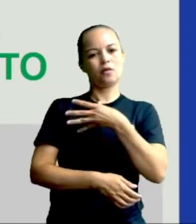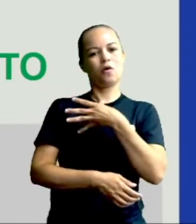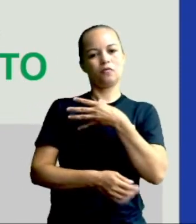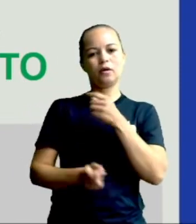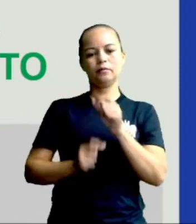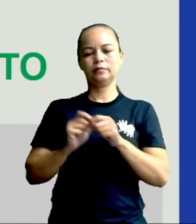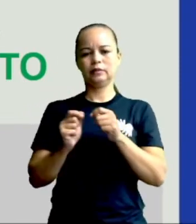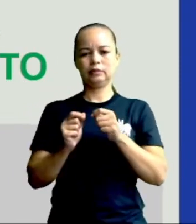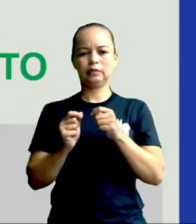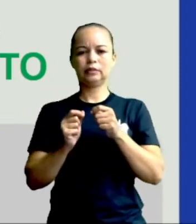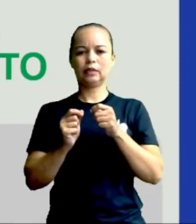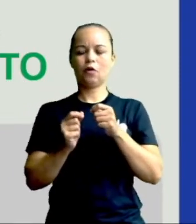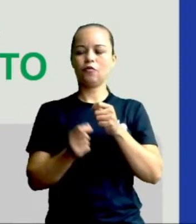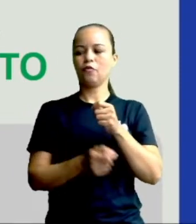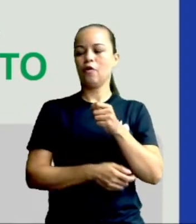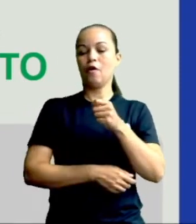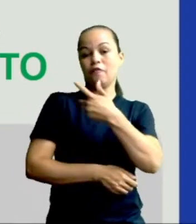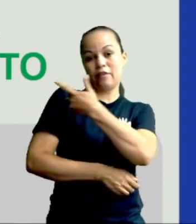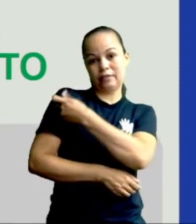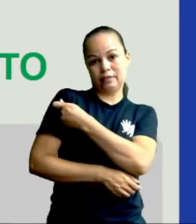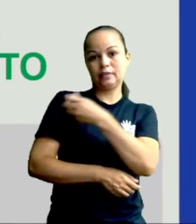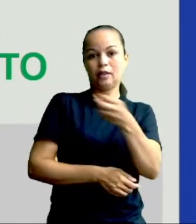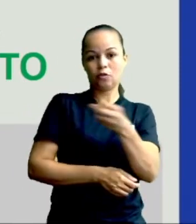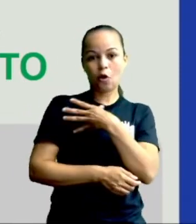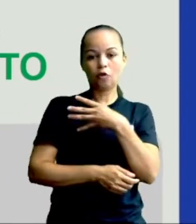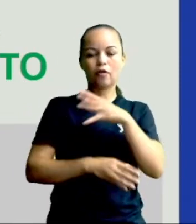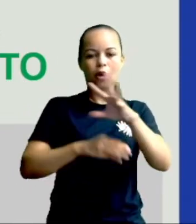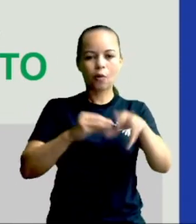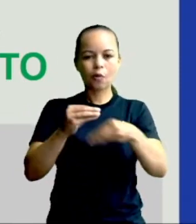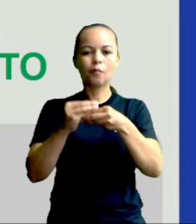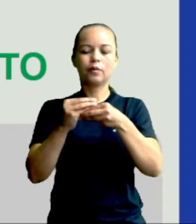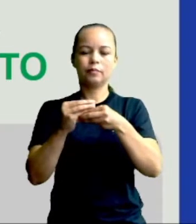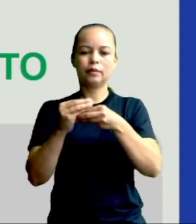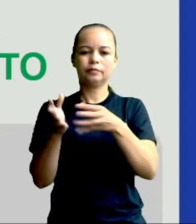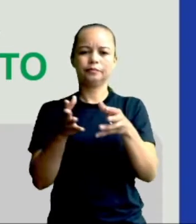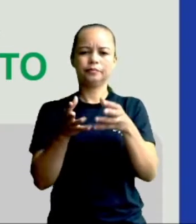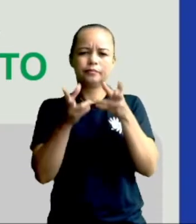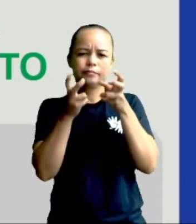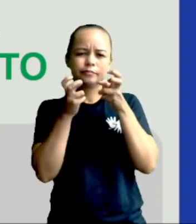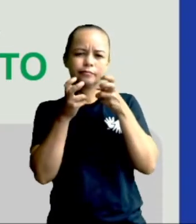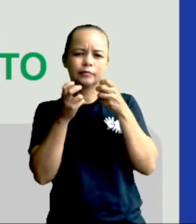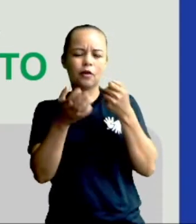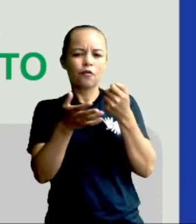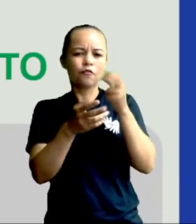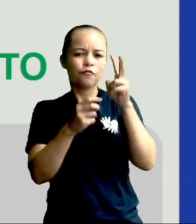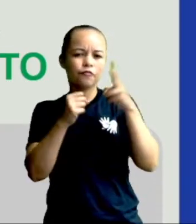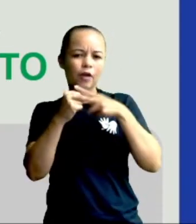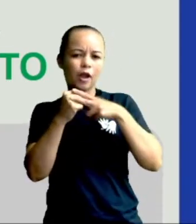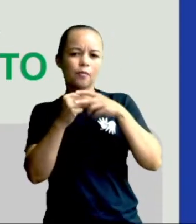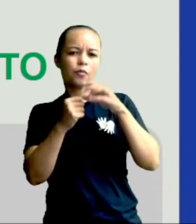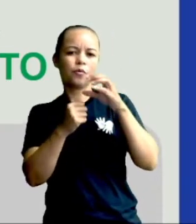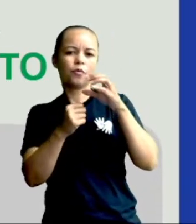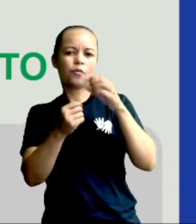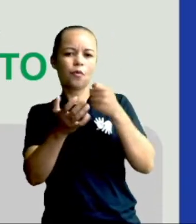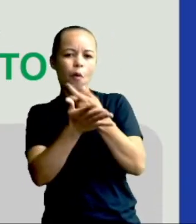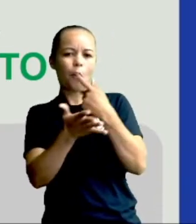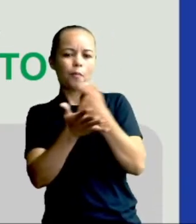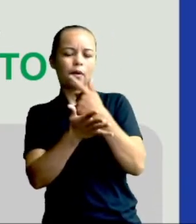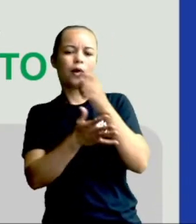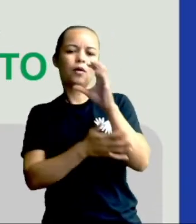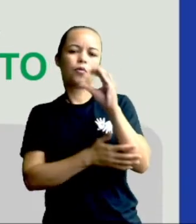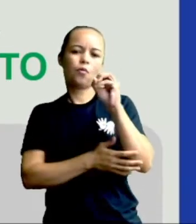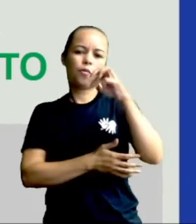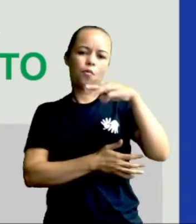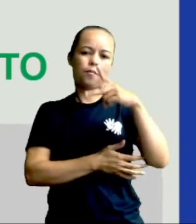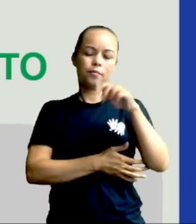complemento percebam que entre o verbo comprar e novas vacinas não há nenhuma preposição é